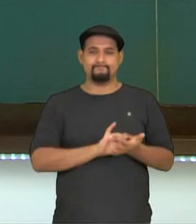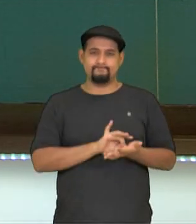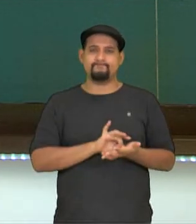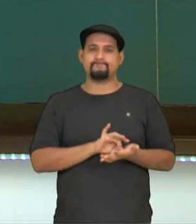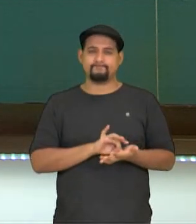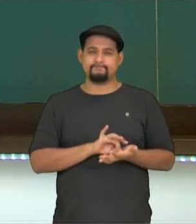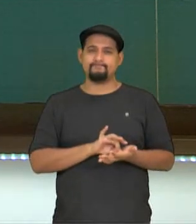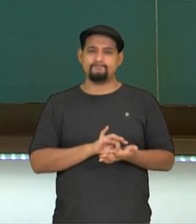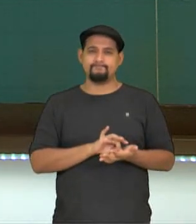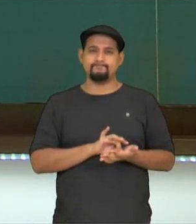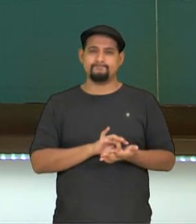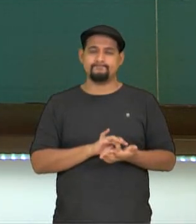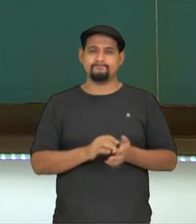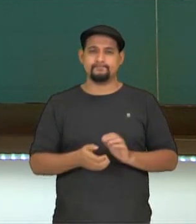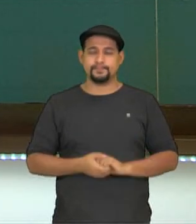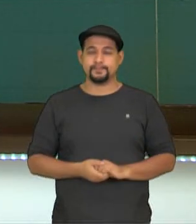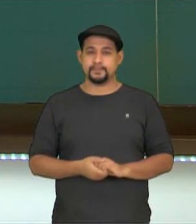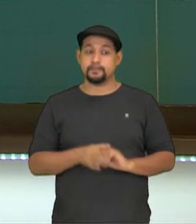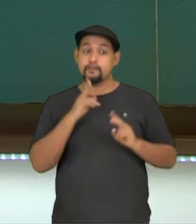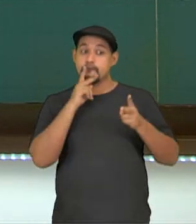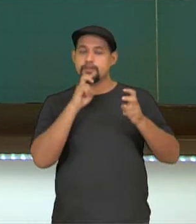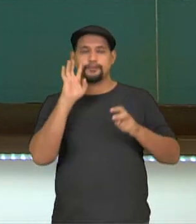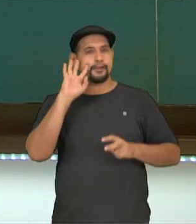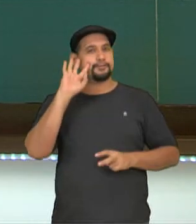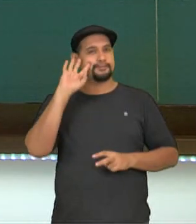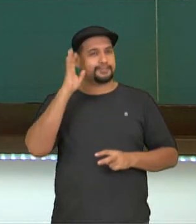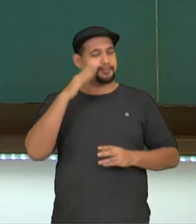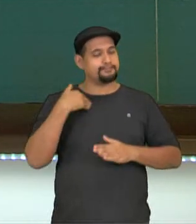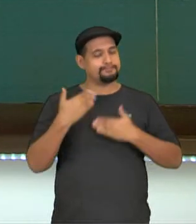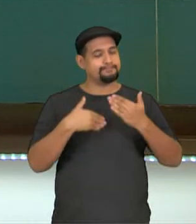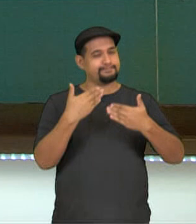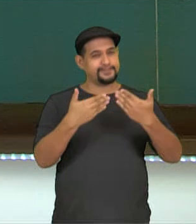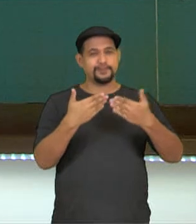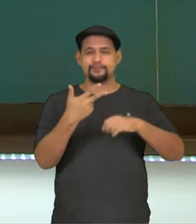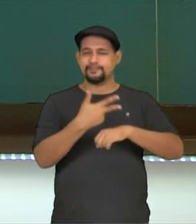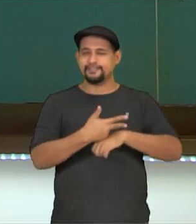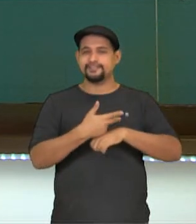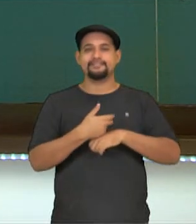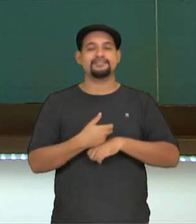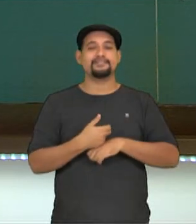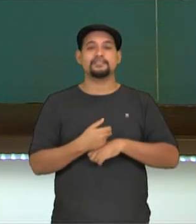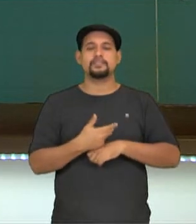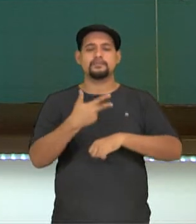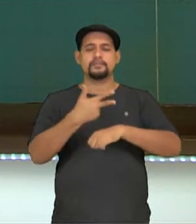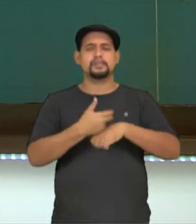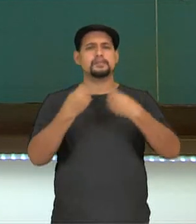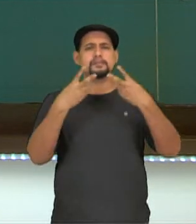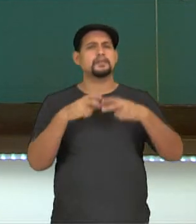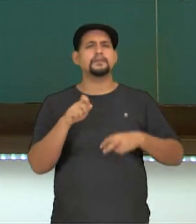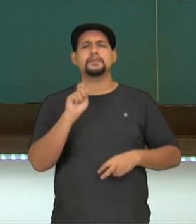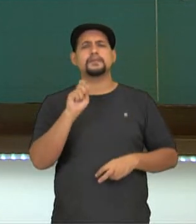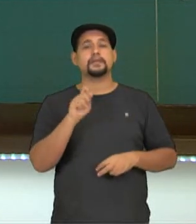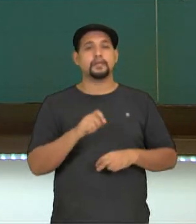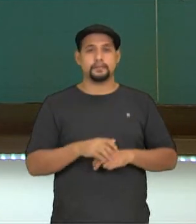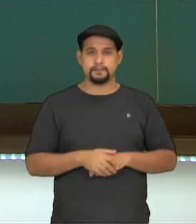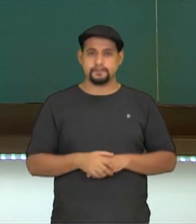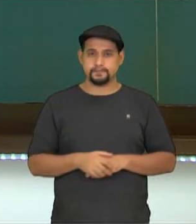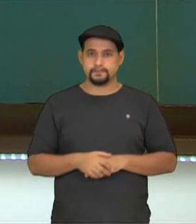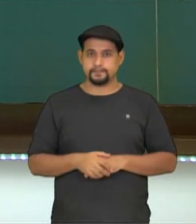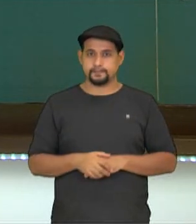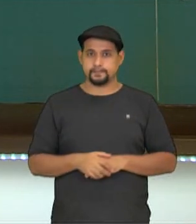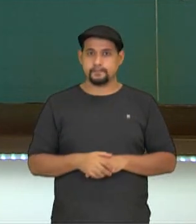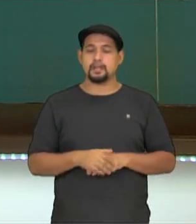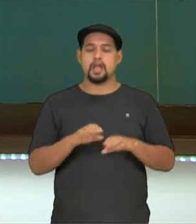concretizada. Então vamos ver o que aconteceu durante os vídeos. Nesse vídeo, nós falamos sobre